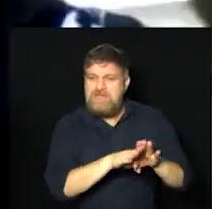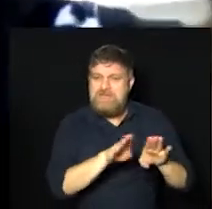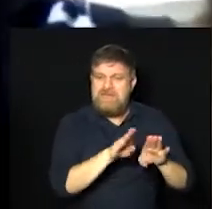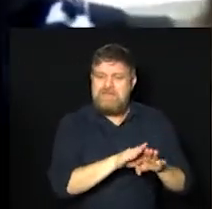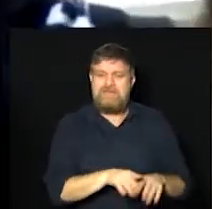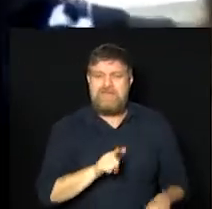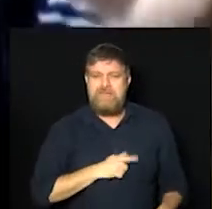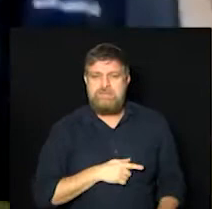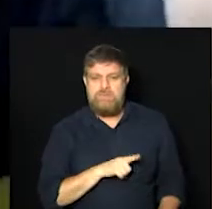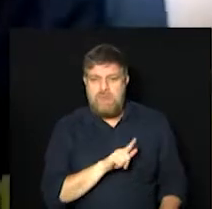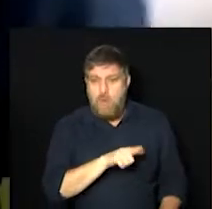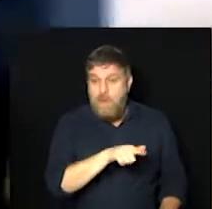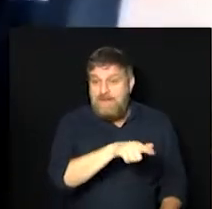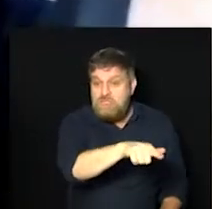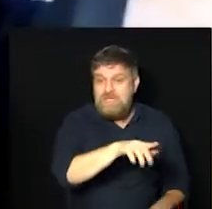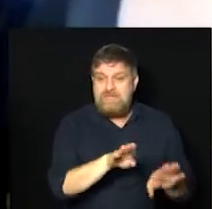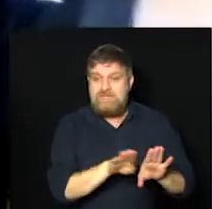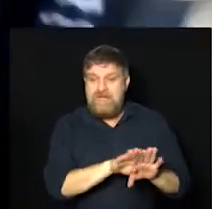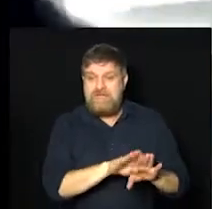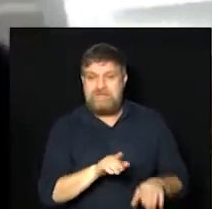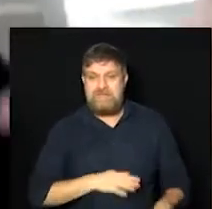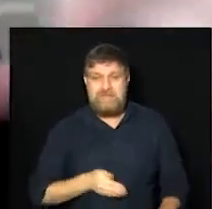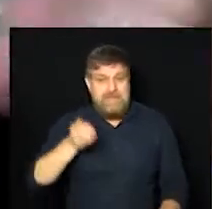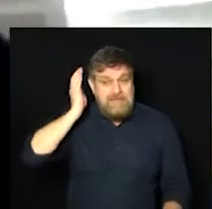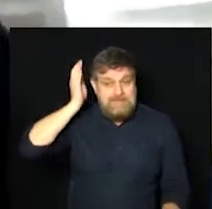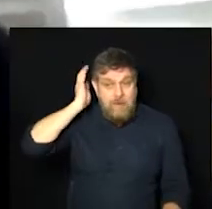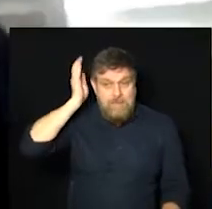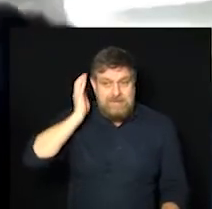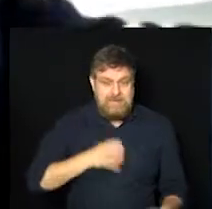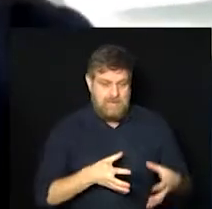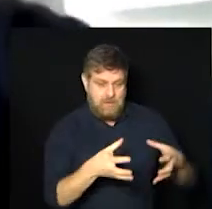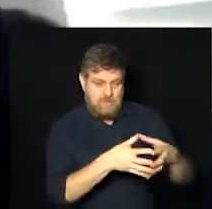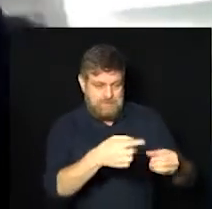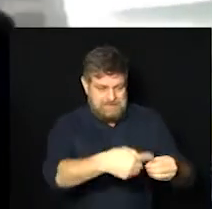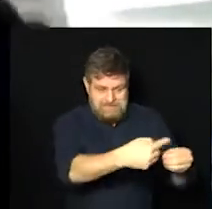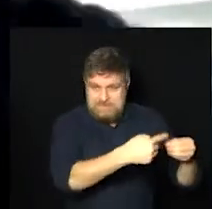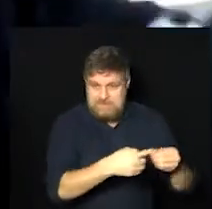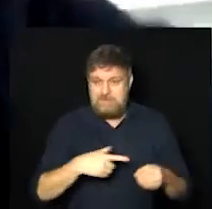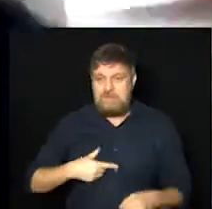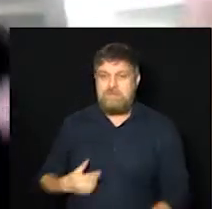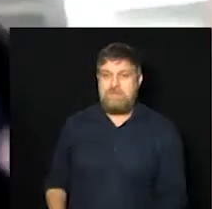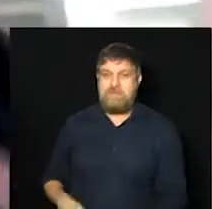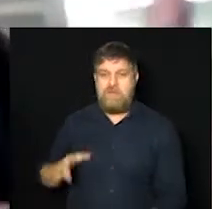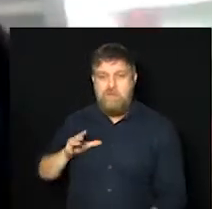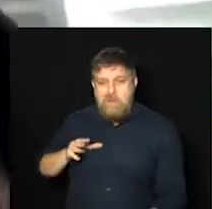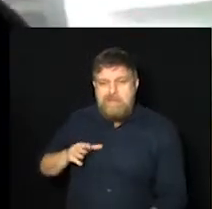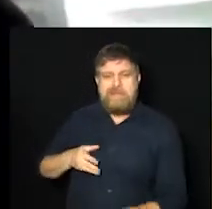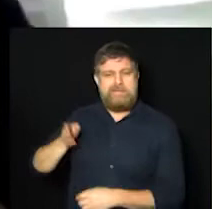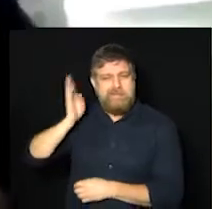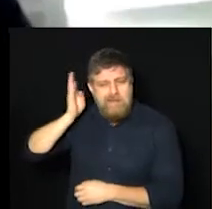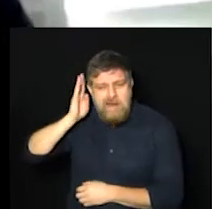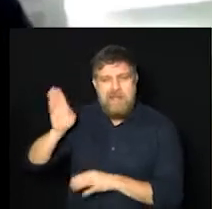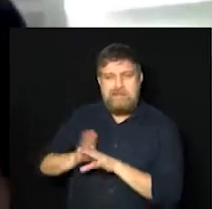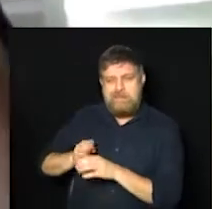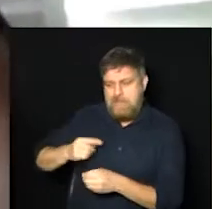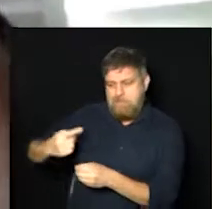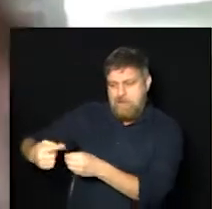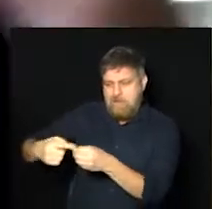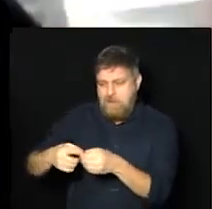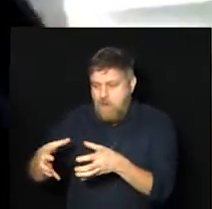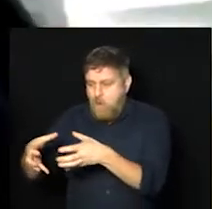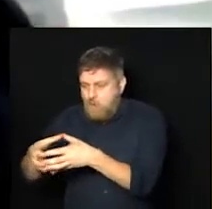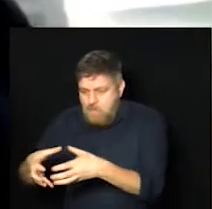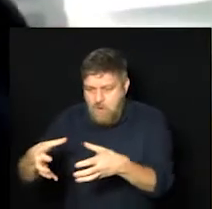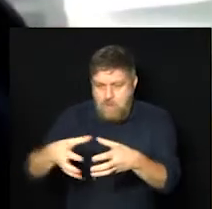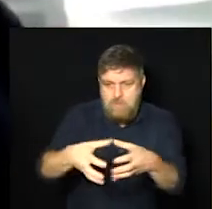Guaratinguetá e você coloca Taubaté Futsal. Tá. Então, vai ser aí na capital, Corinthians, São Bernardo, entendeu? Então, tudo para baratear, porque a gente